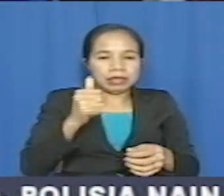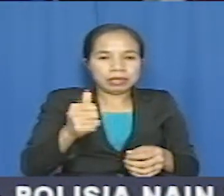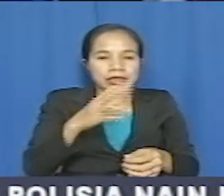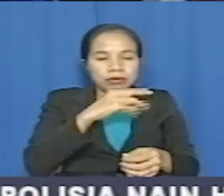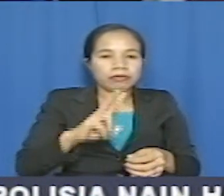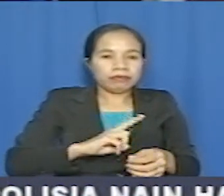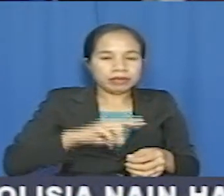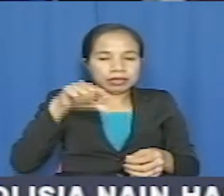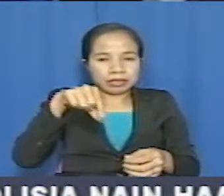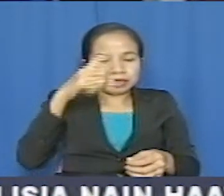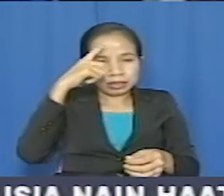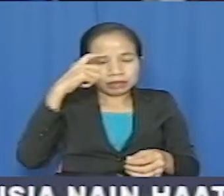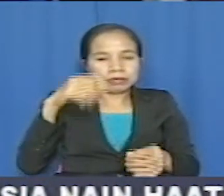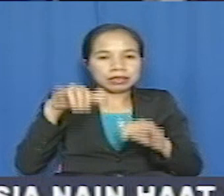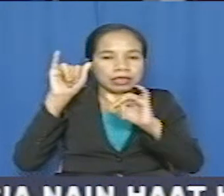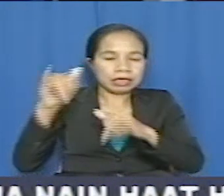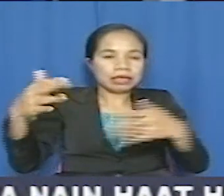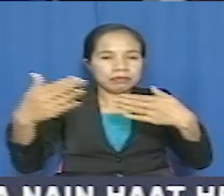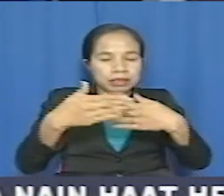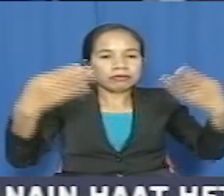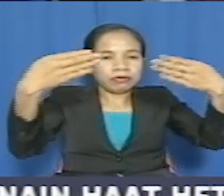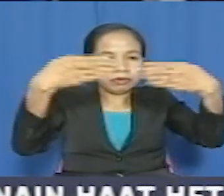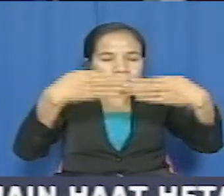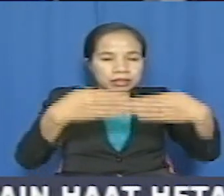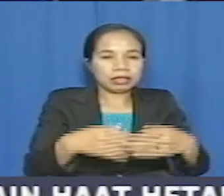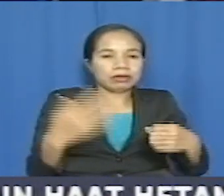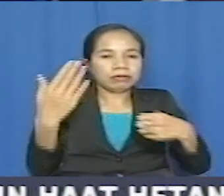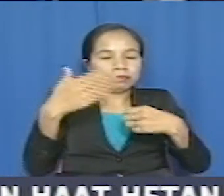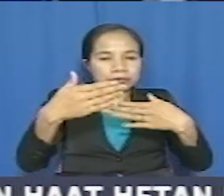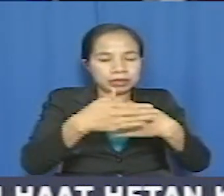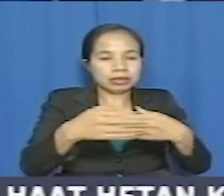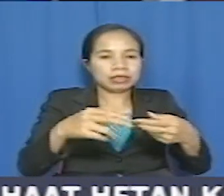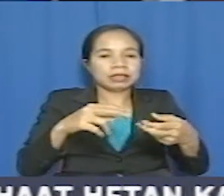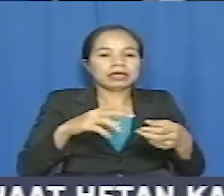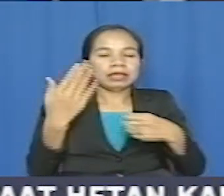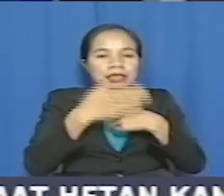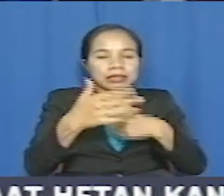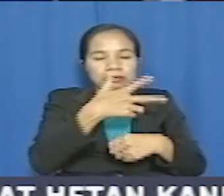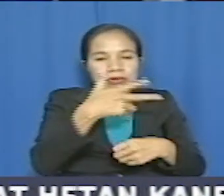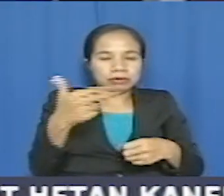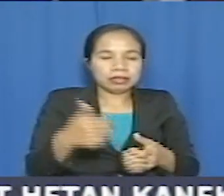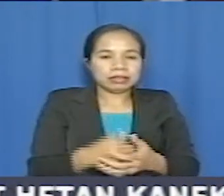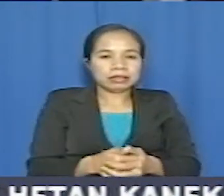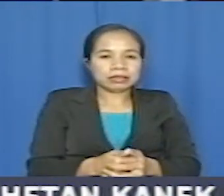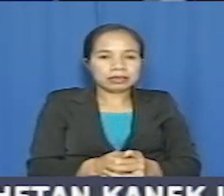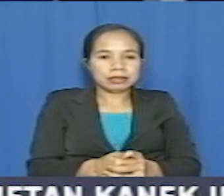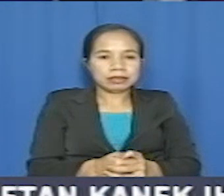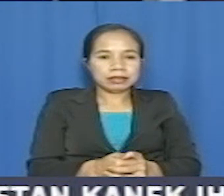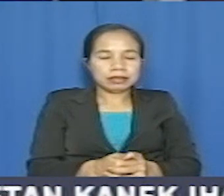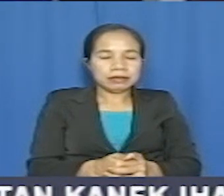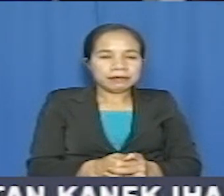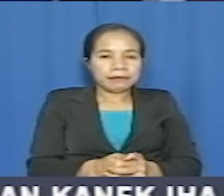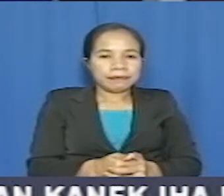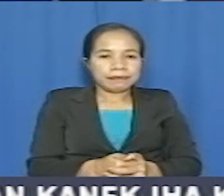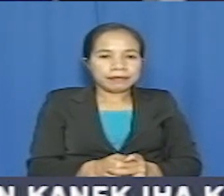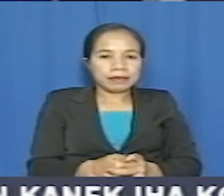está mas será ela fronteira ho nação indonésia pronto sim ministra e a parte ida e o resultado do